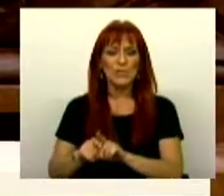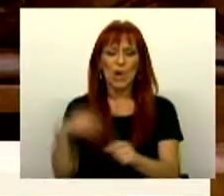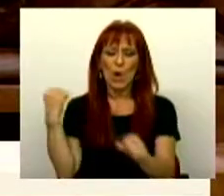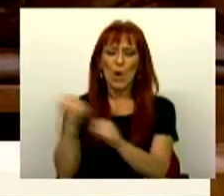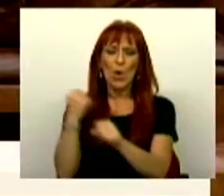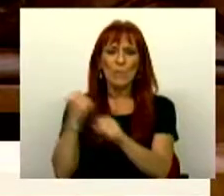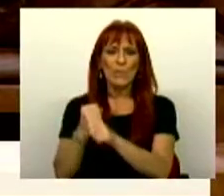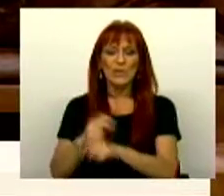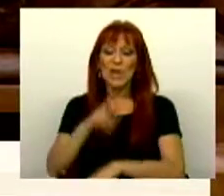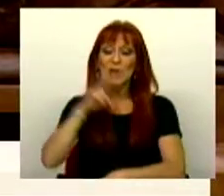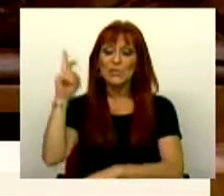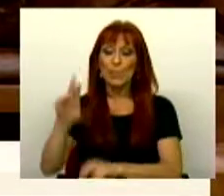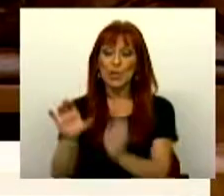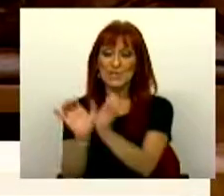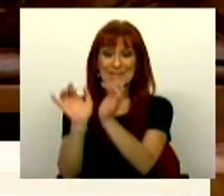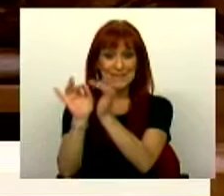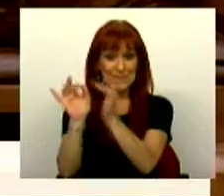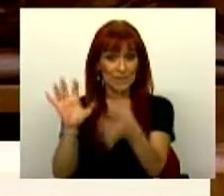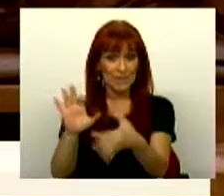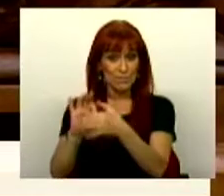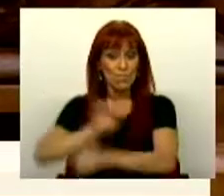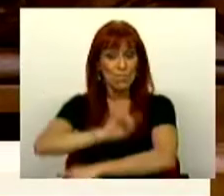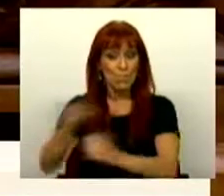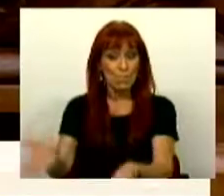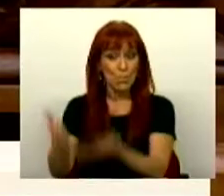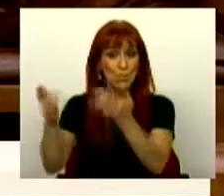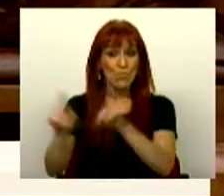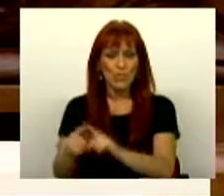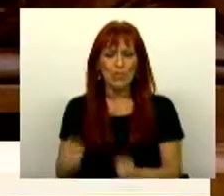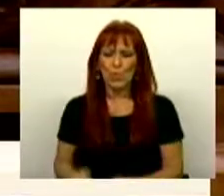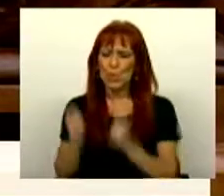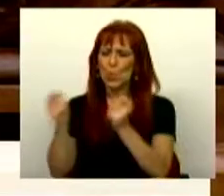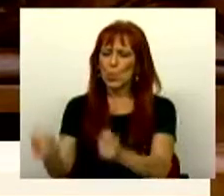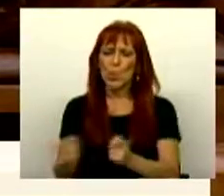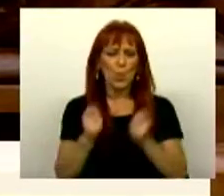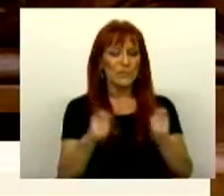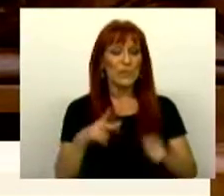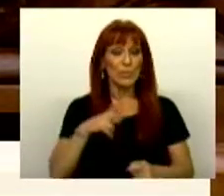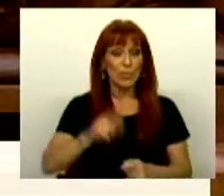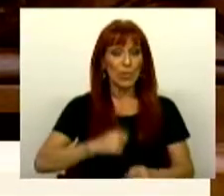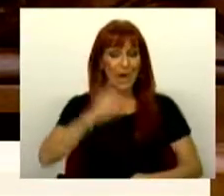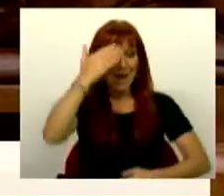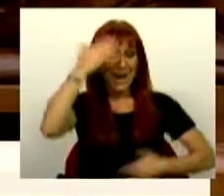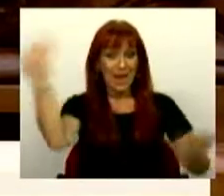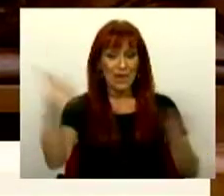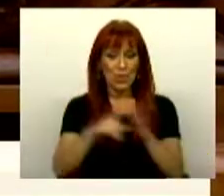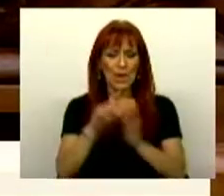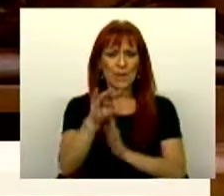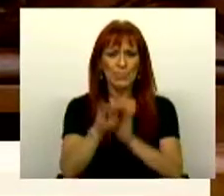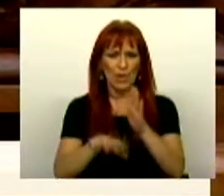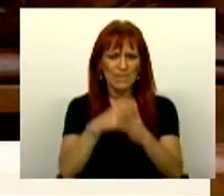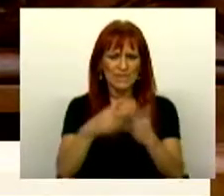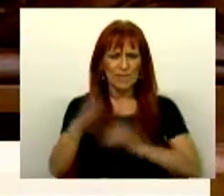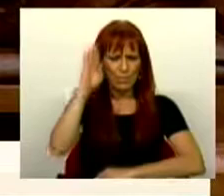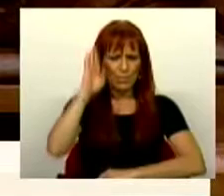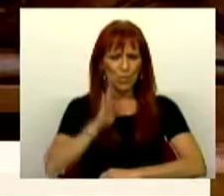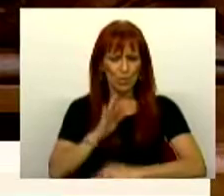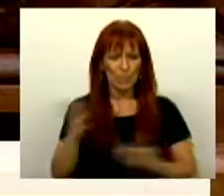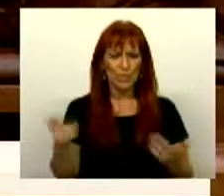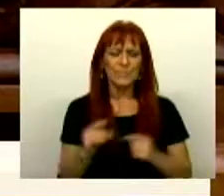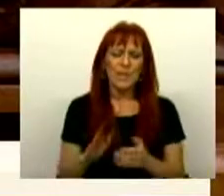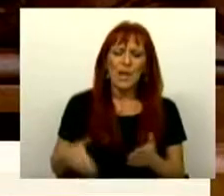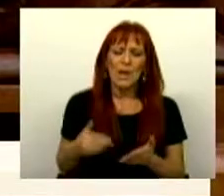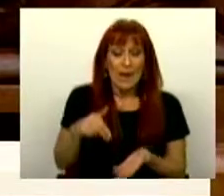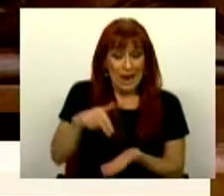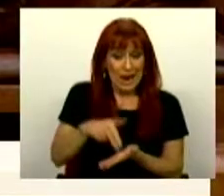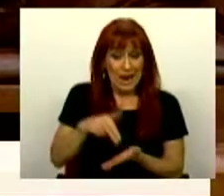operações de resposta ciber. Potencia os investimentos nacionais previstos na Lei de Programação Militar e a